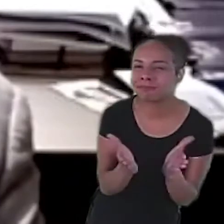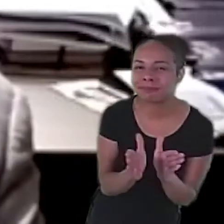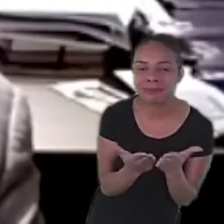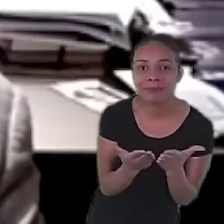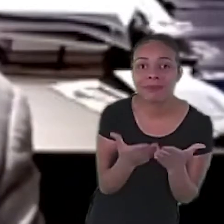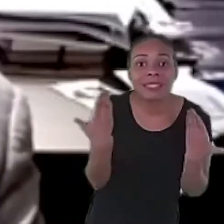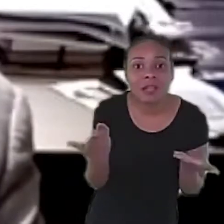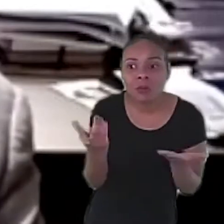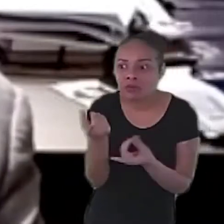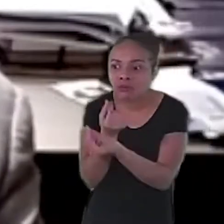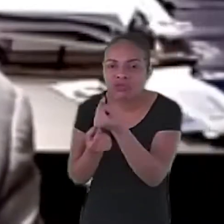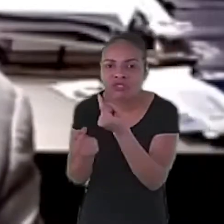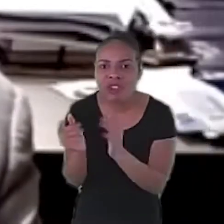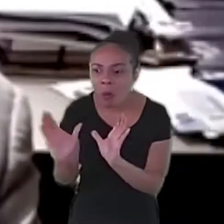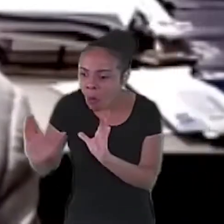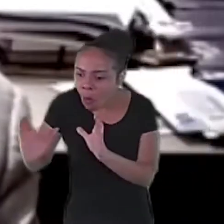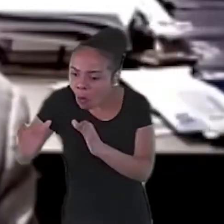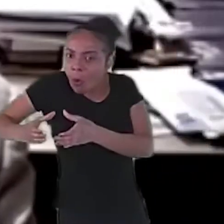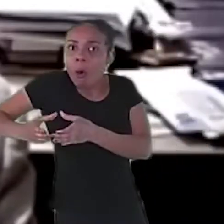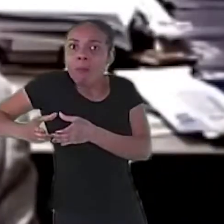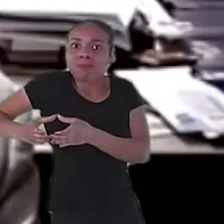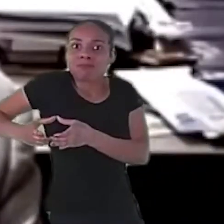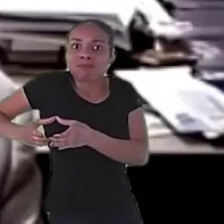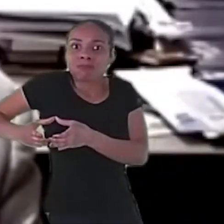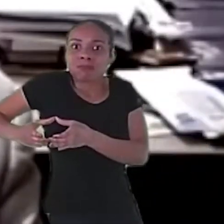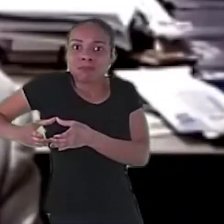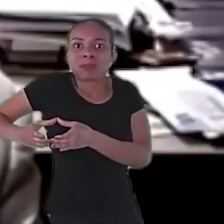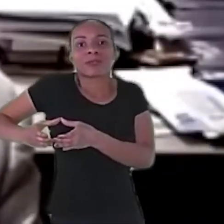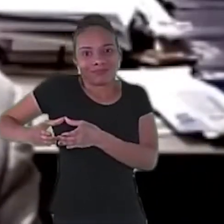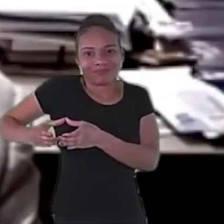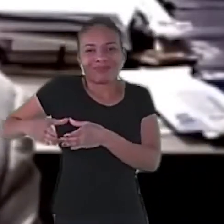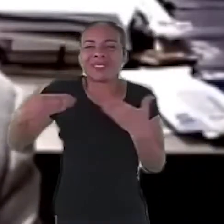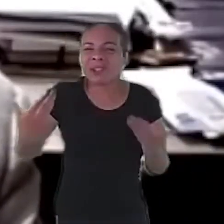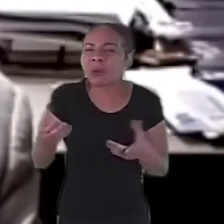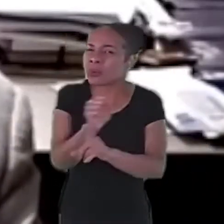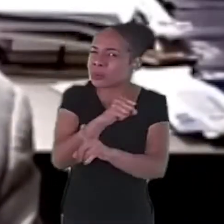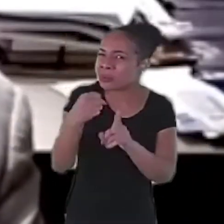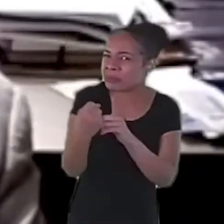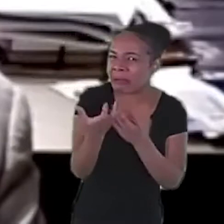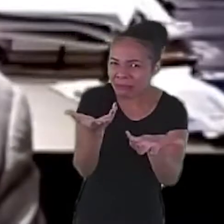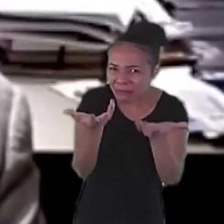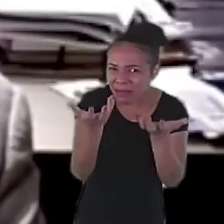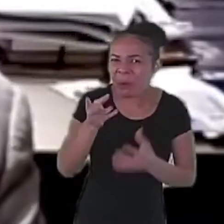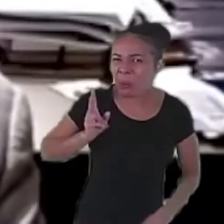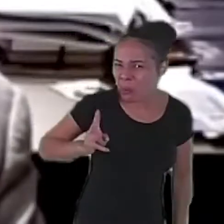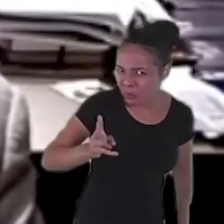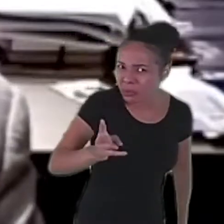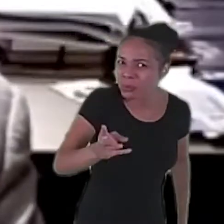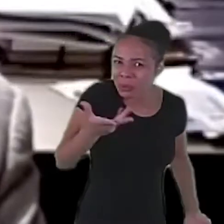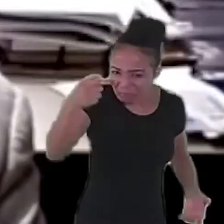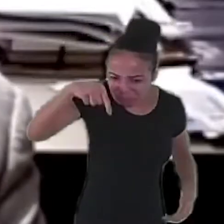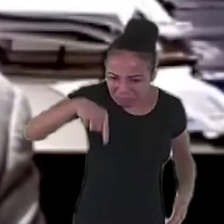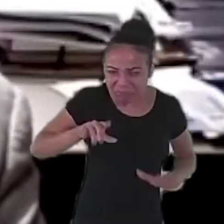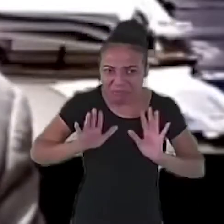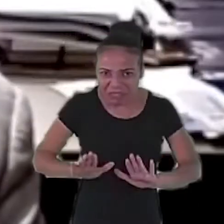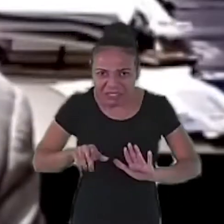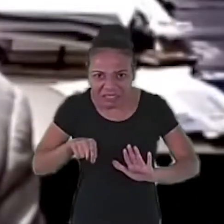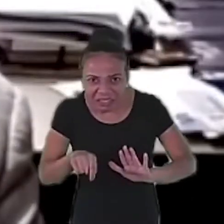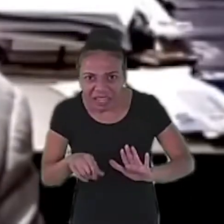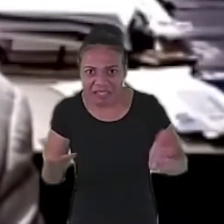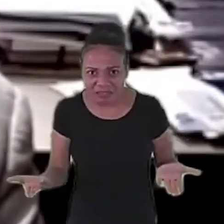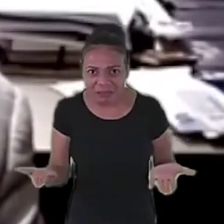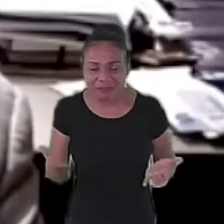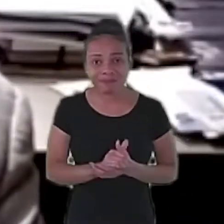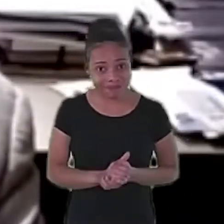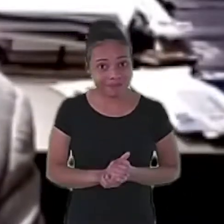mundial. A sociedade quer continuar convivendo com esses níveis de desigualdades. Quais os experimentos